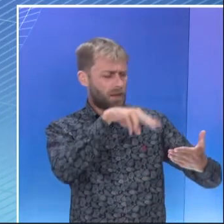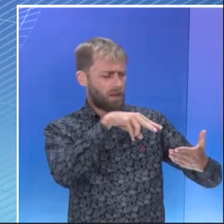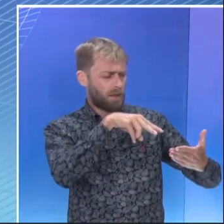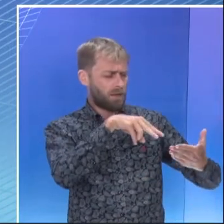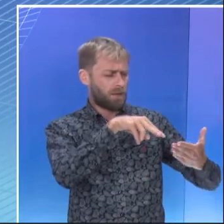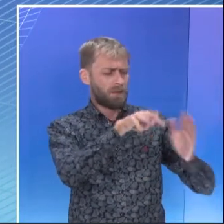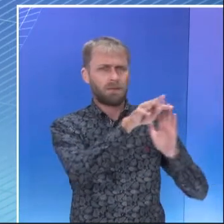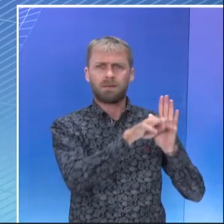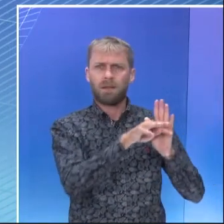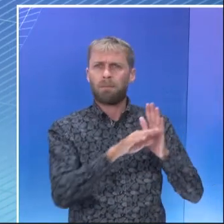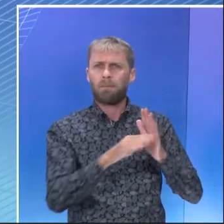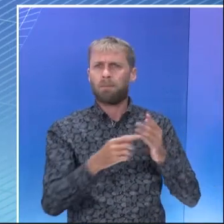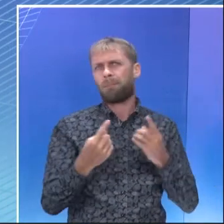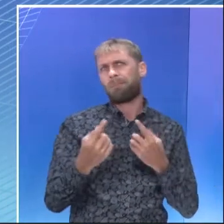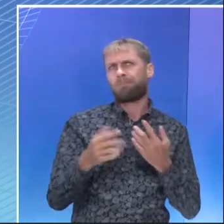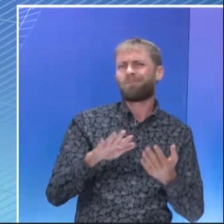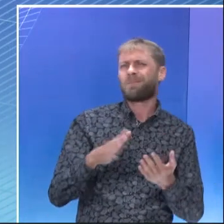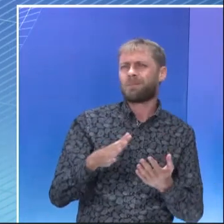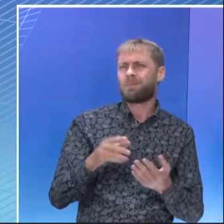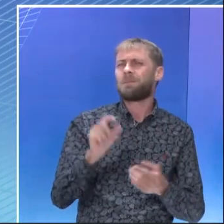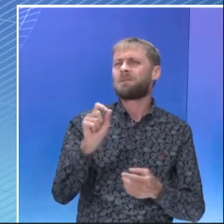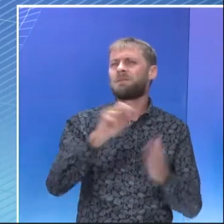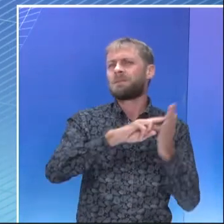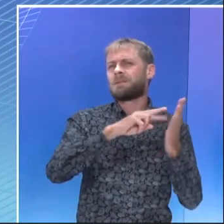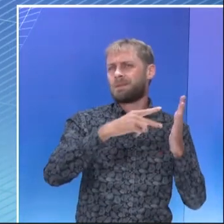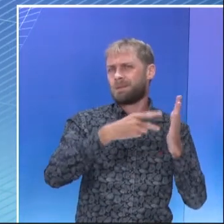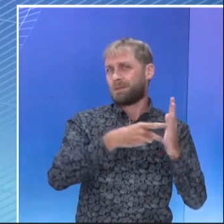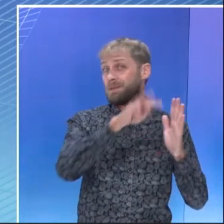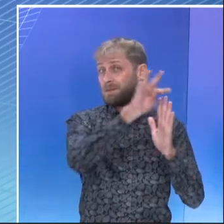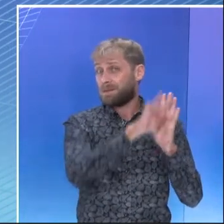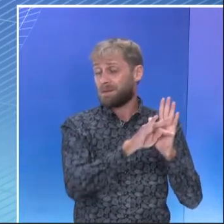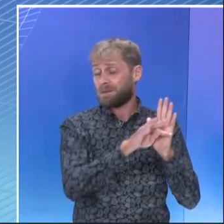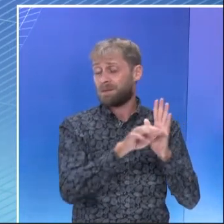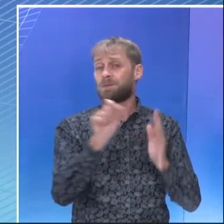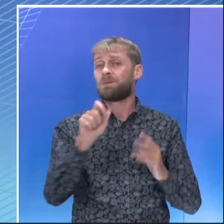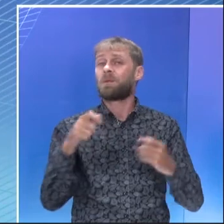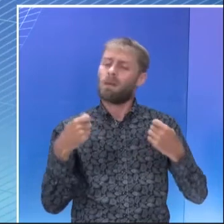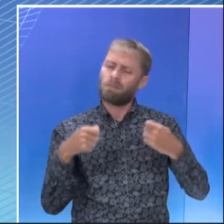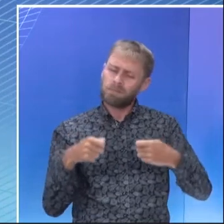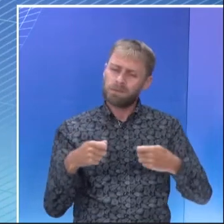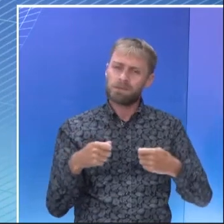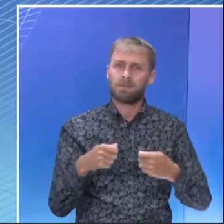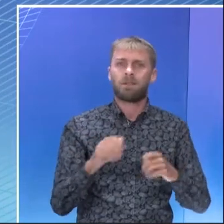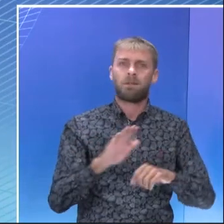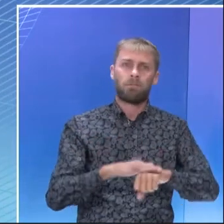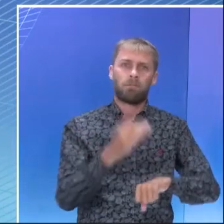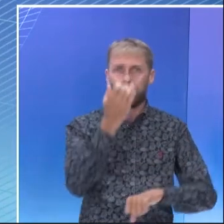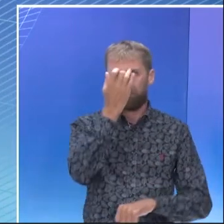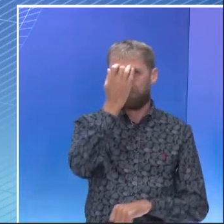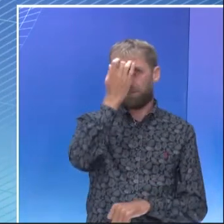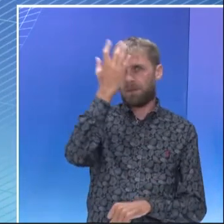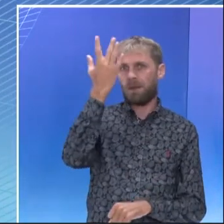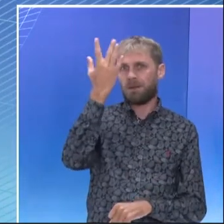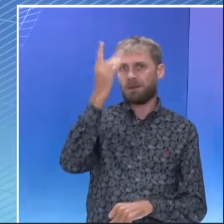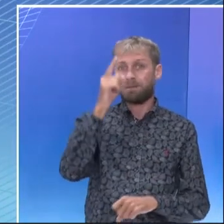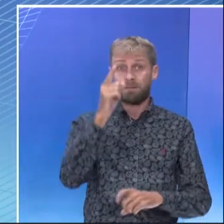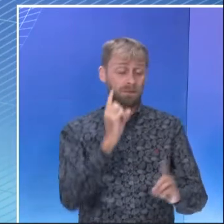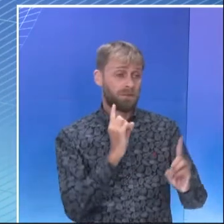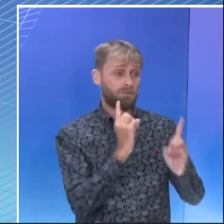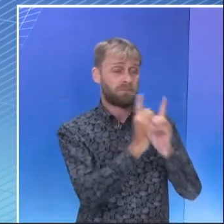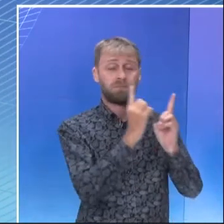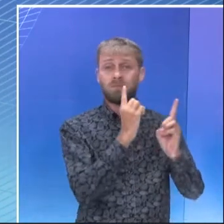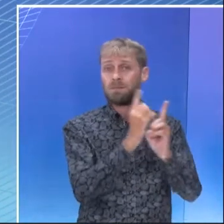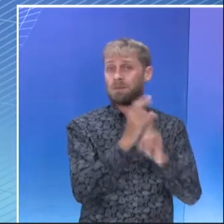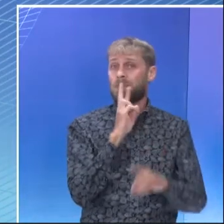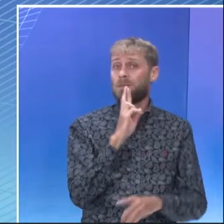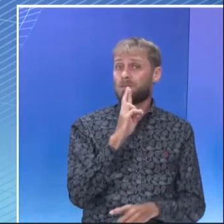se trata mais ou menos o texto, o que ele quer, e vai facilitar para você encontrar